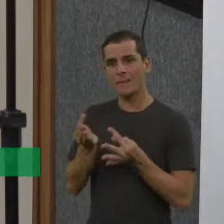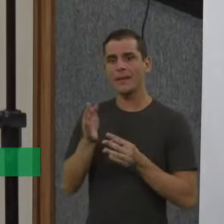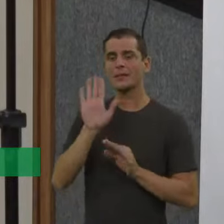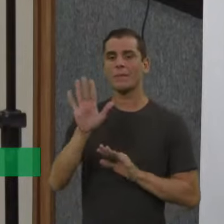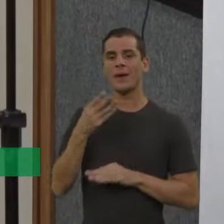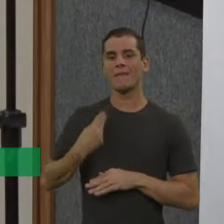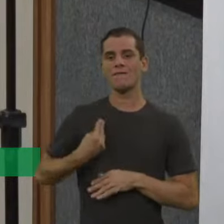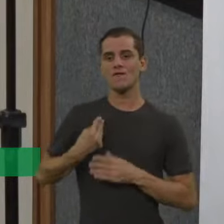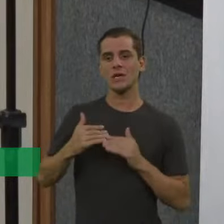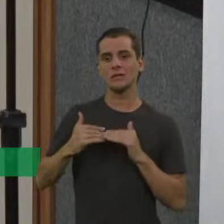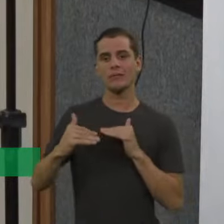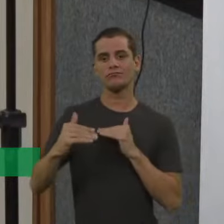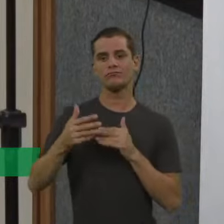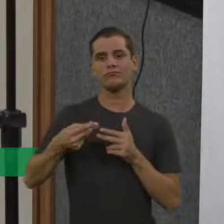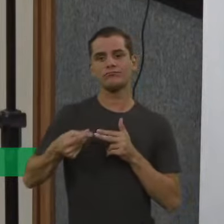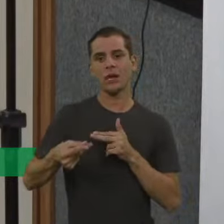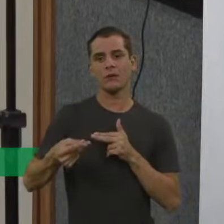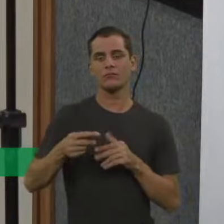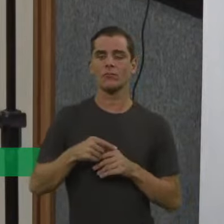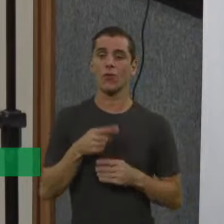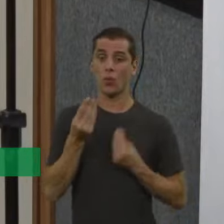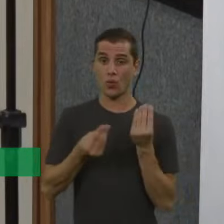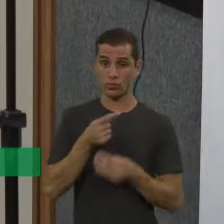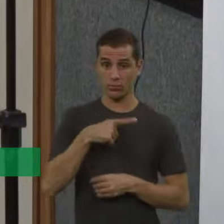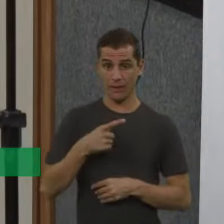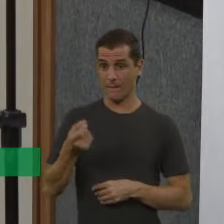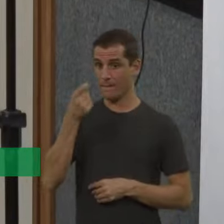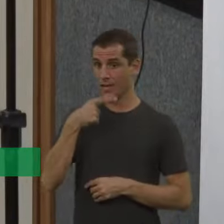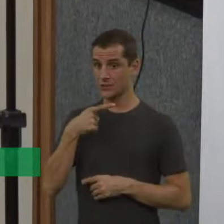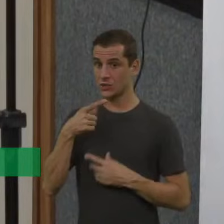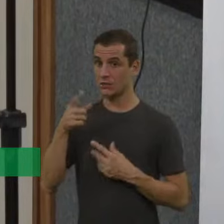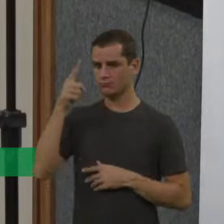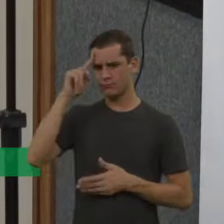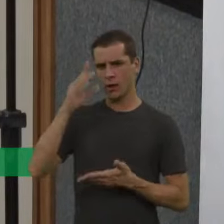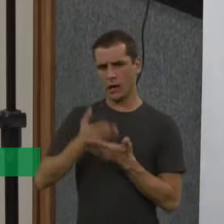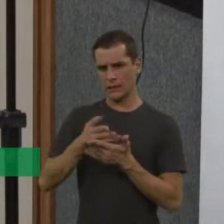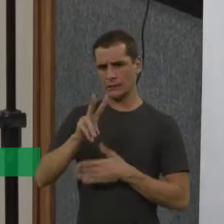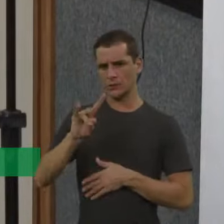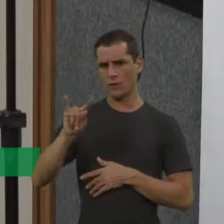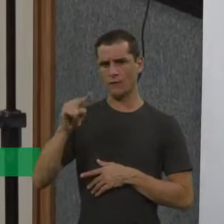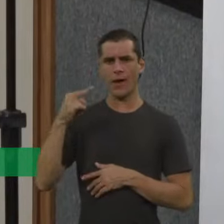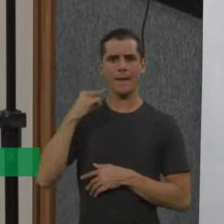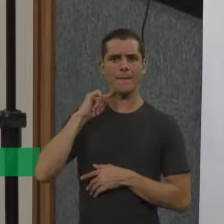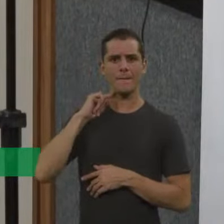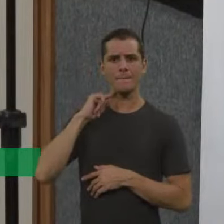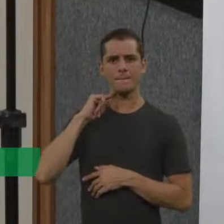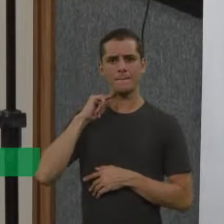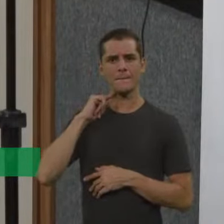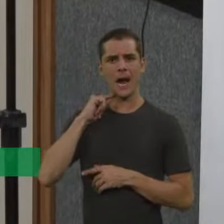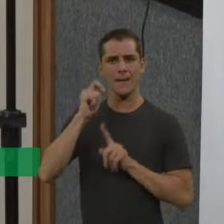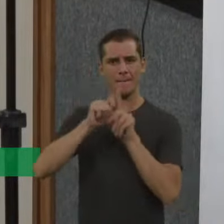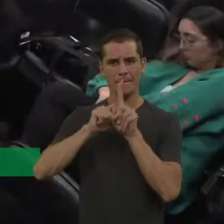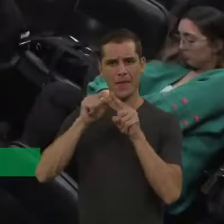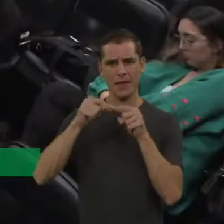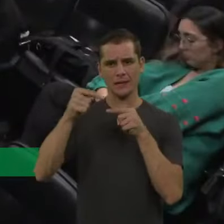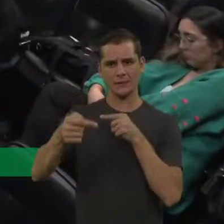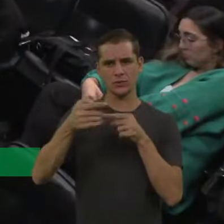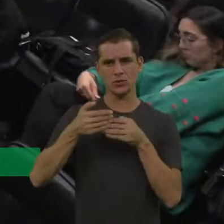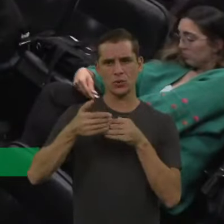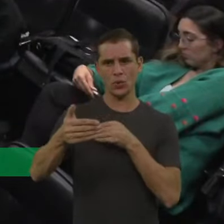uma medicação que acredito que agora, no início de maio, vai entrar em consulta pública na Conitec, chama Trikafta.